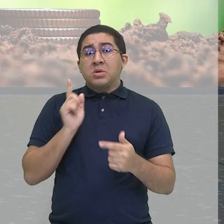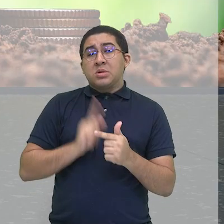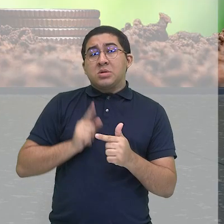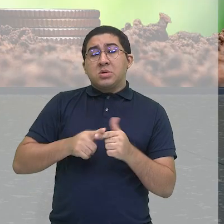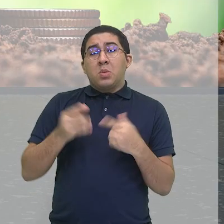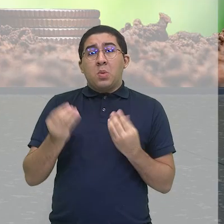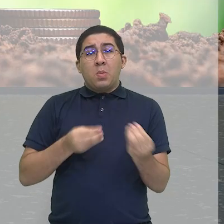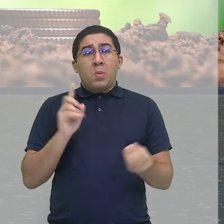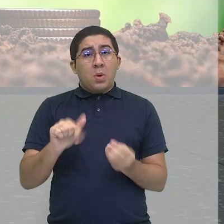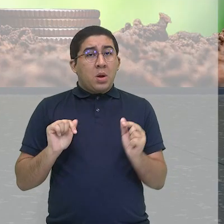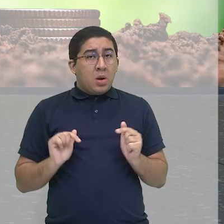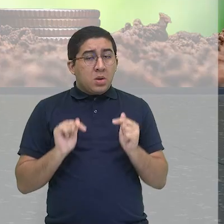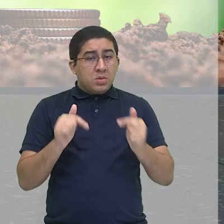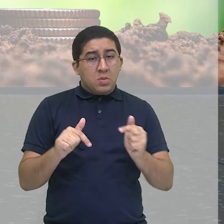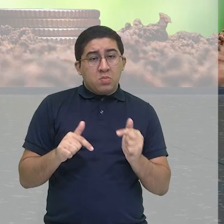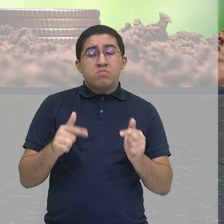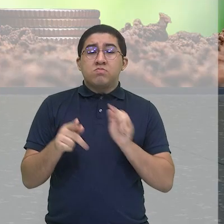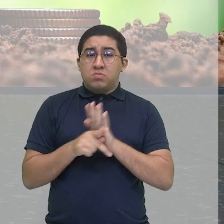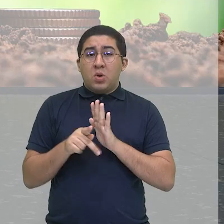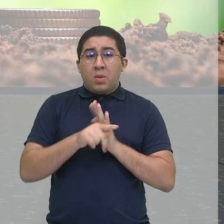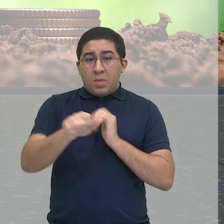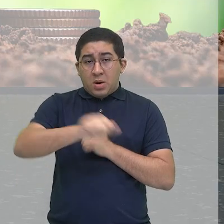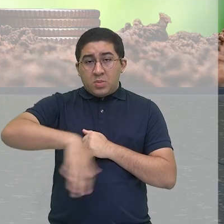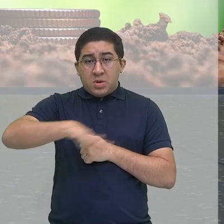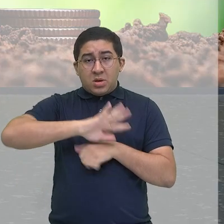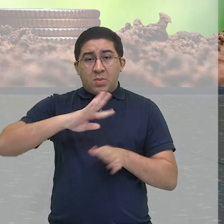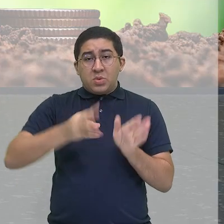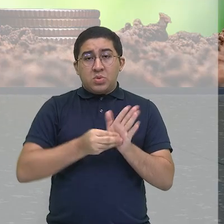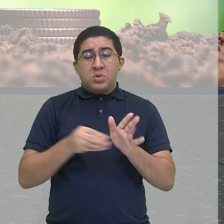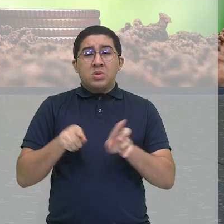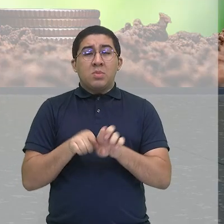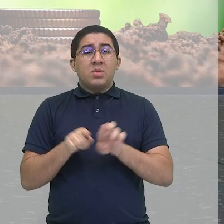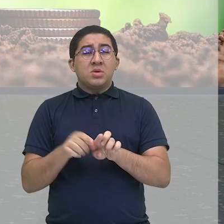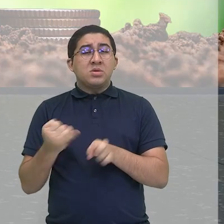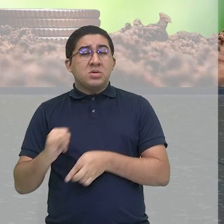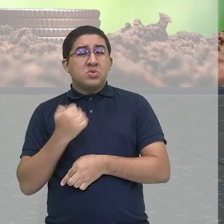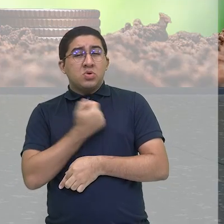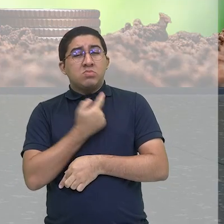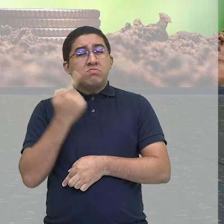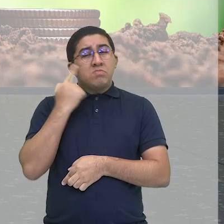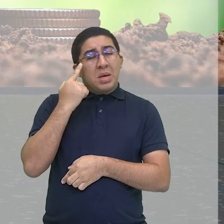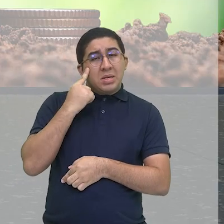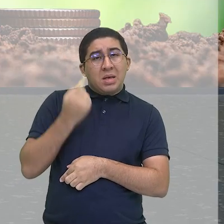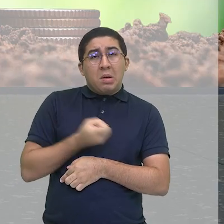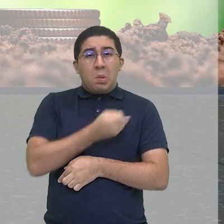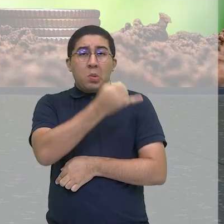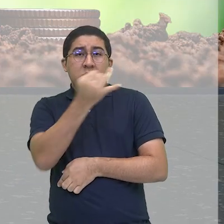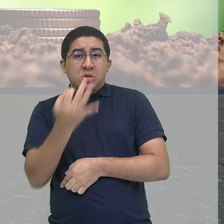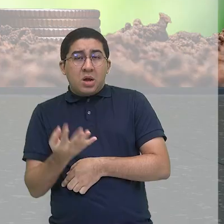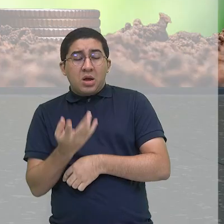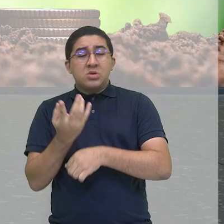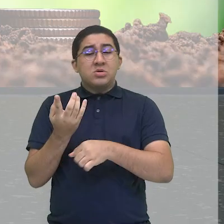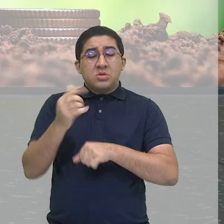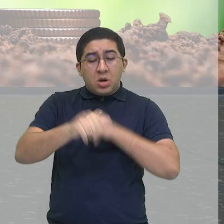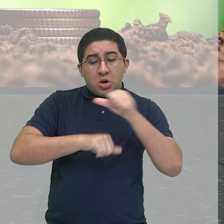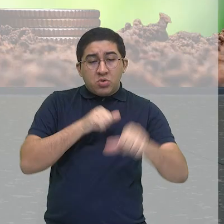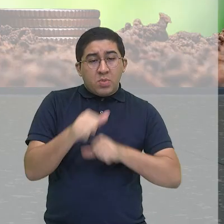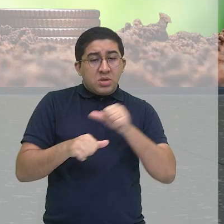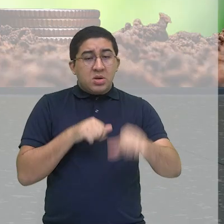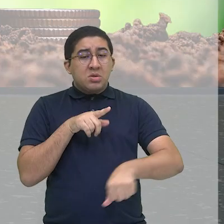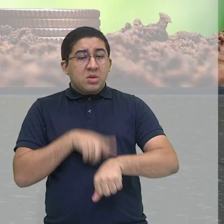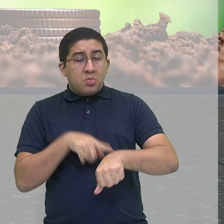criticamente a realidade da ocupação na Amazônia. E quando a gente quantifica a velocidade das transformações, a gente pode